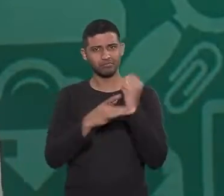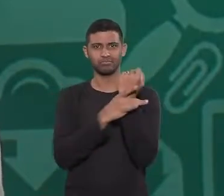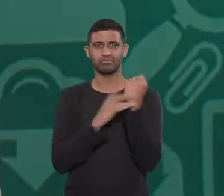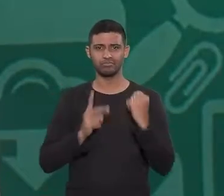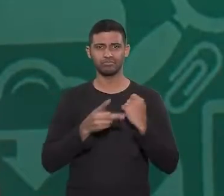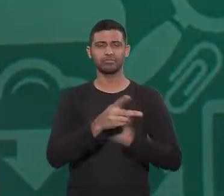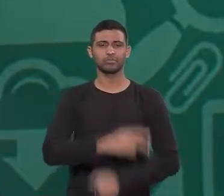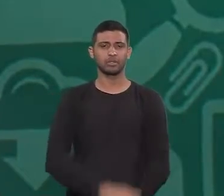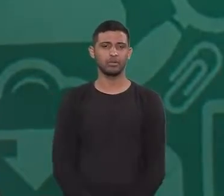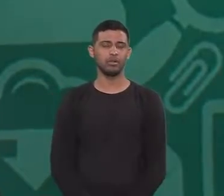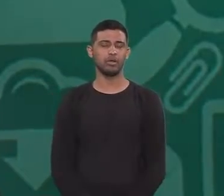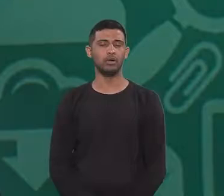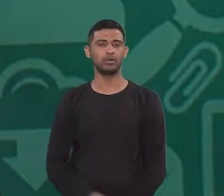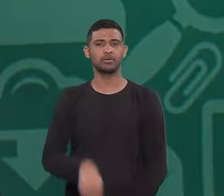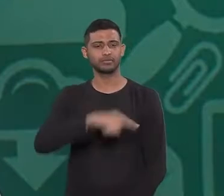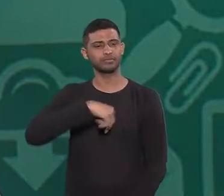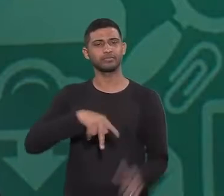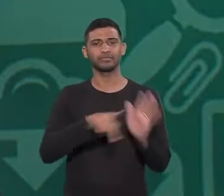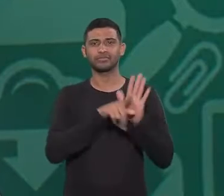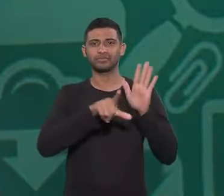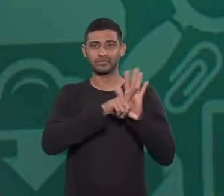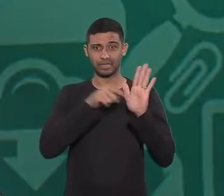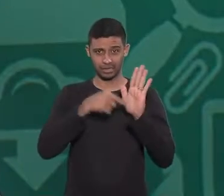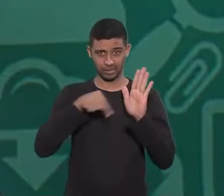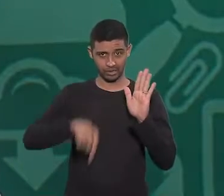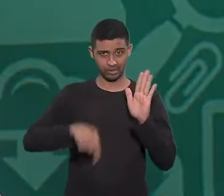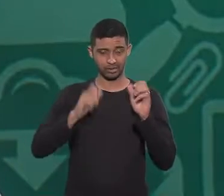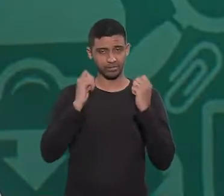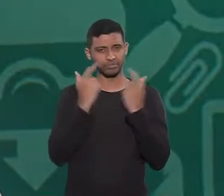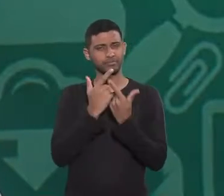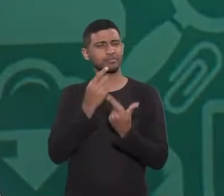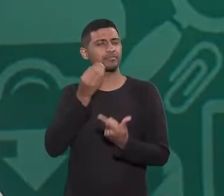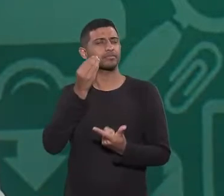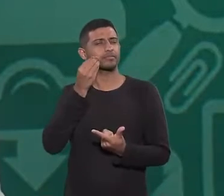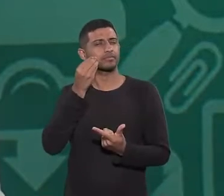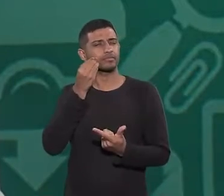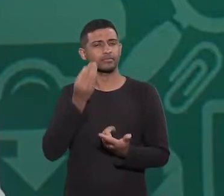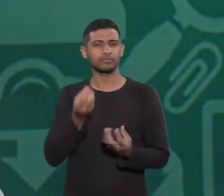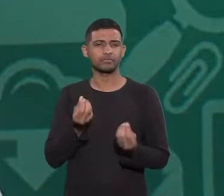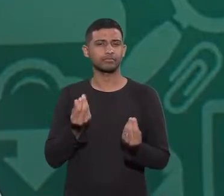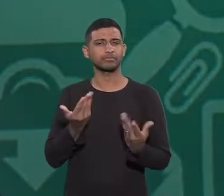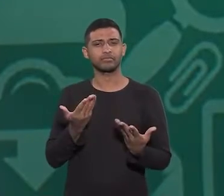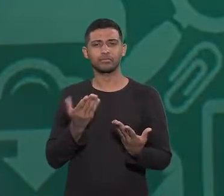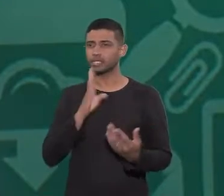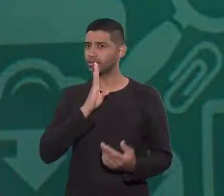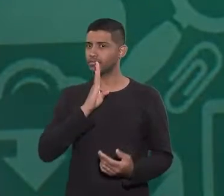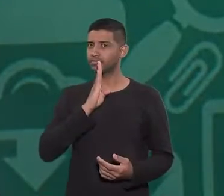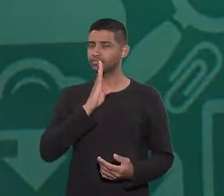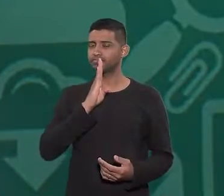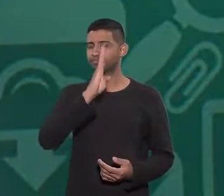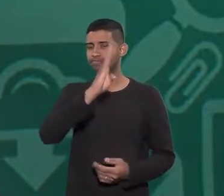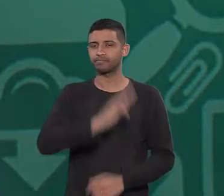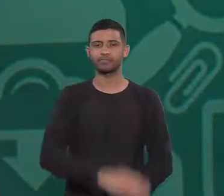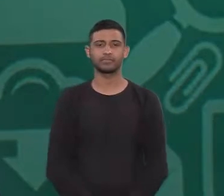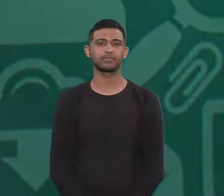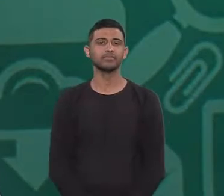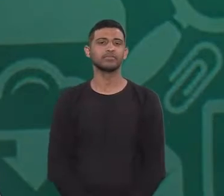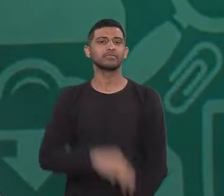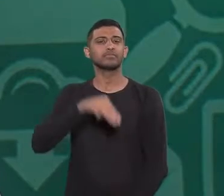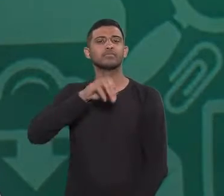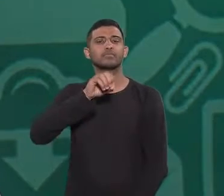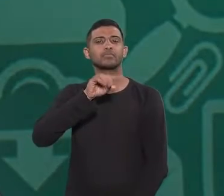jovem na escola, mas esse nosso projeto de lei aqui na casa tenta pegar um dos